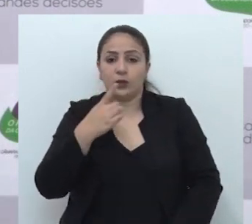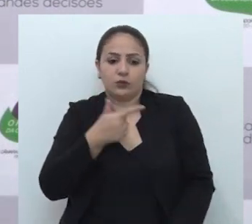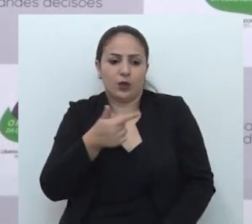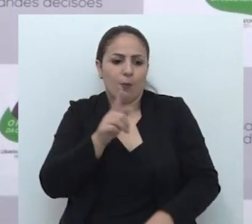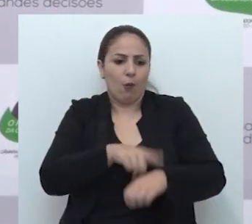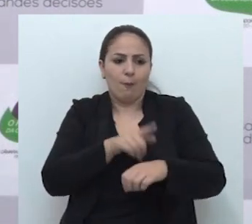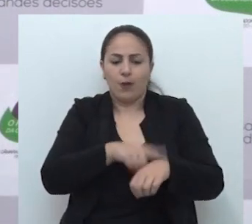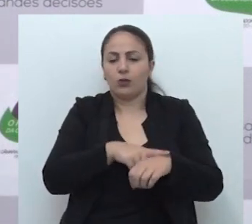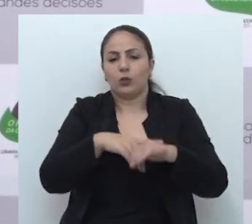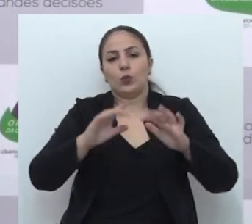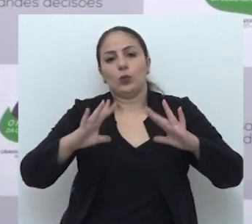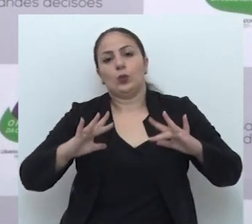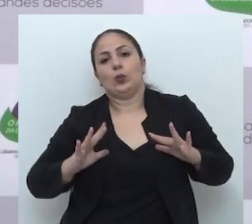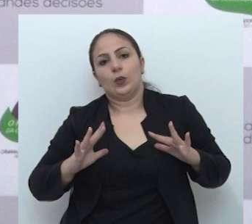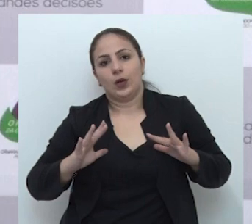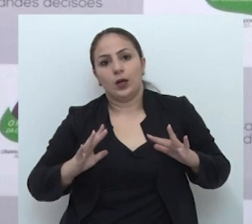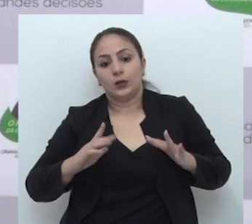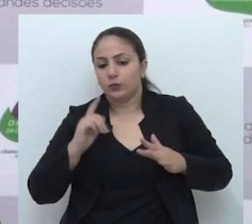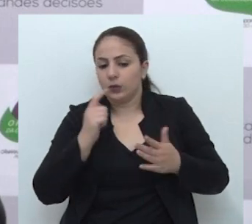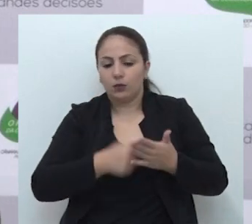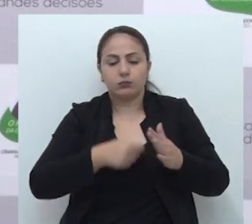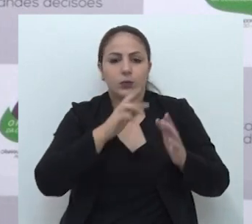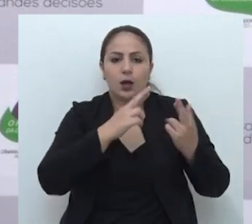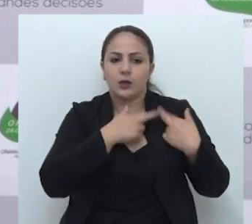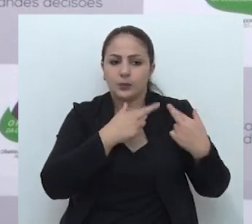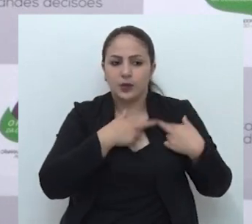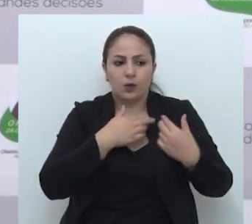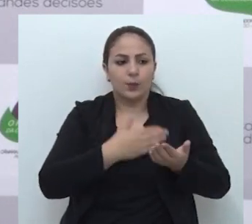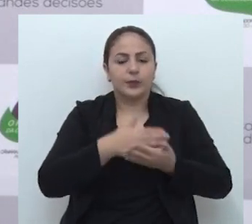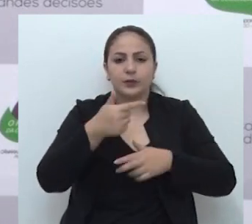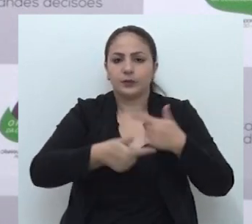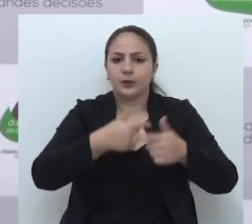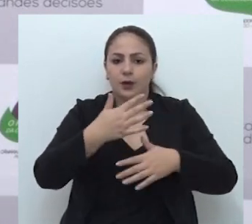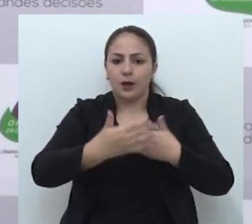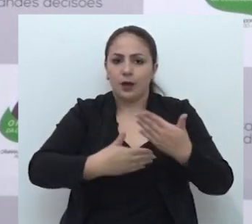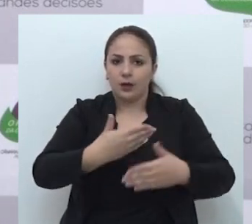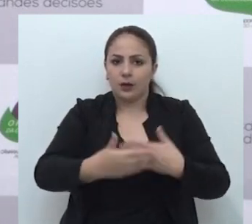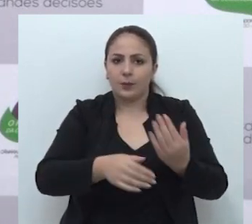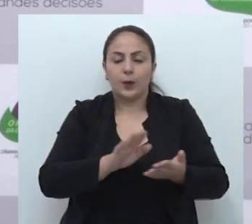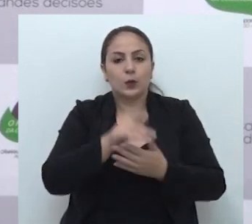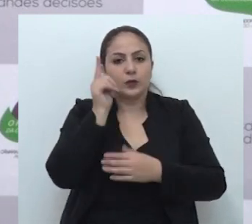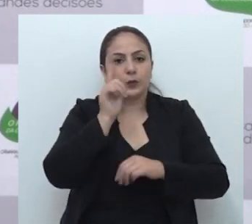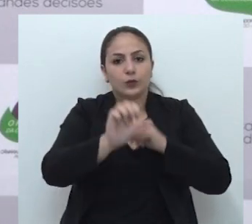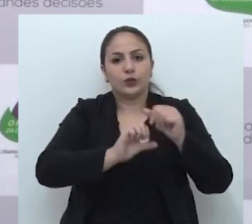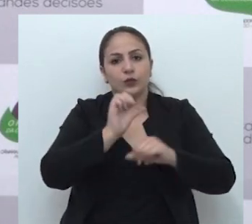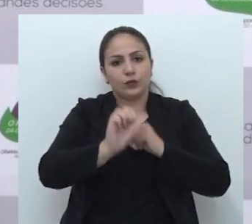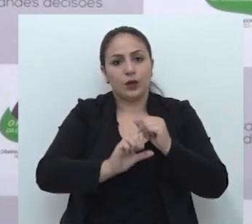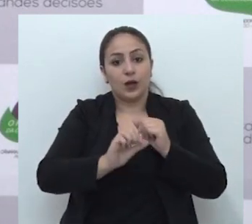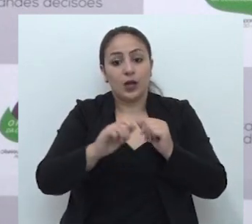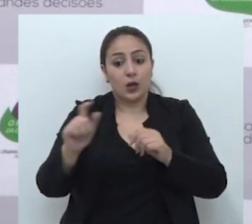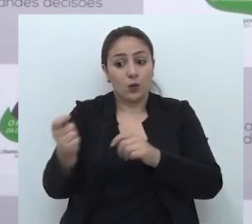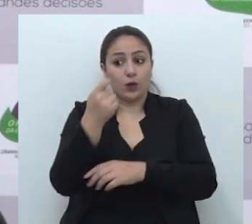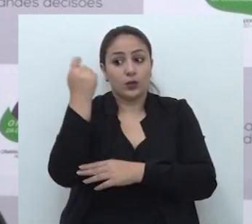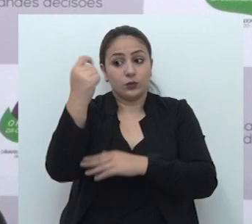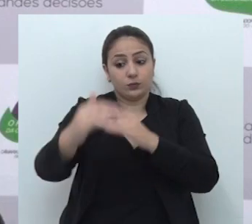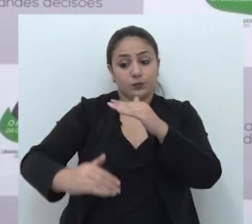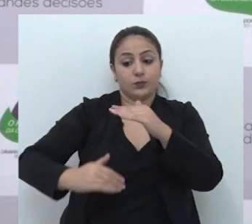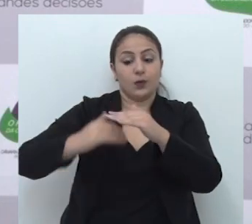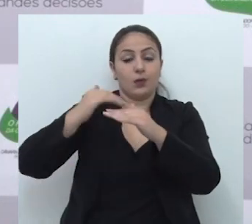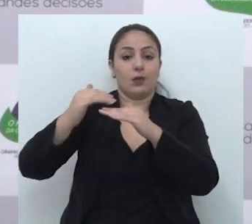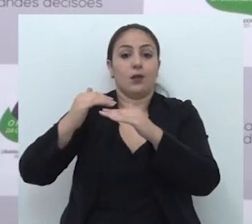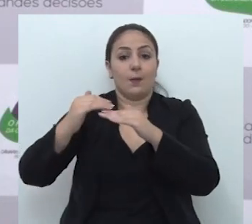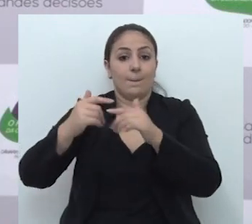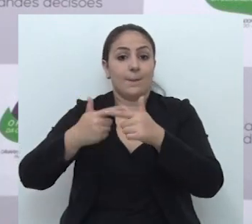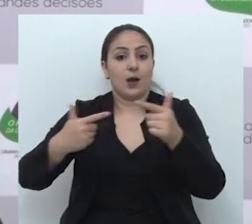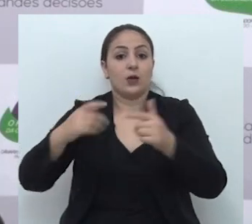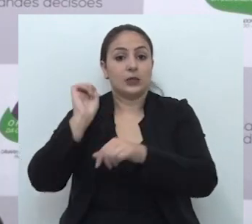para euforia, é momento de muita responsabilidade, e começar desde já esse período de transição para modificar os quadros políticos e colocar o Rio Grande do Sul no lugar que nós